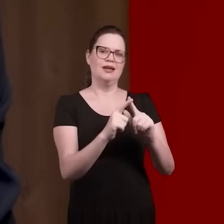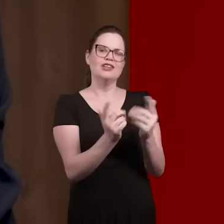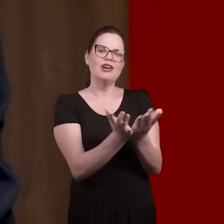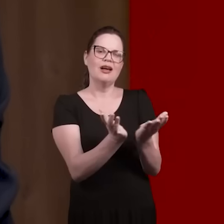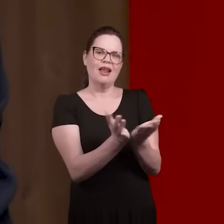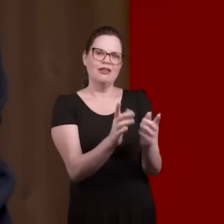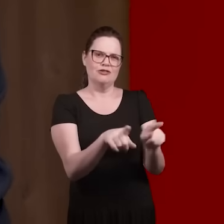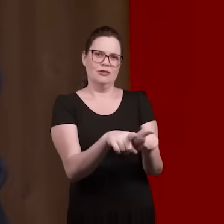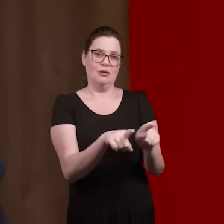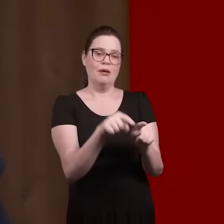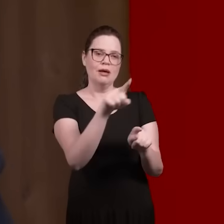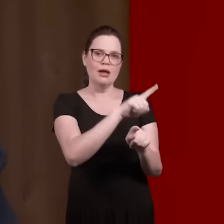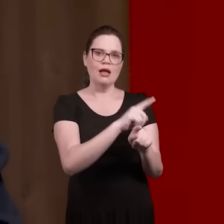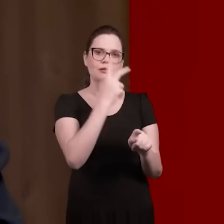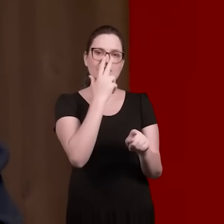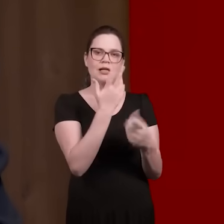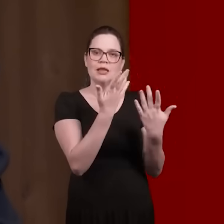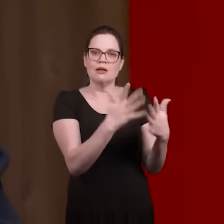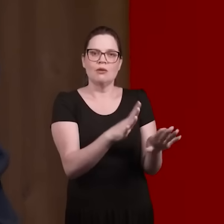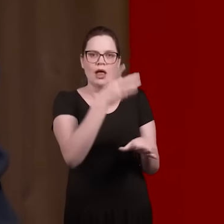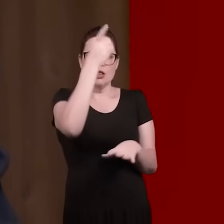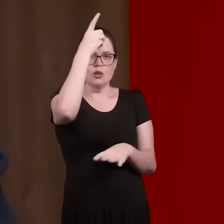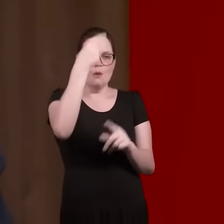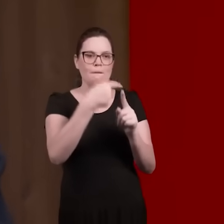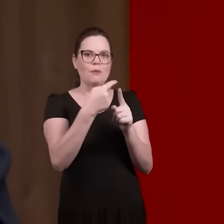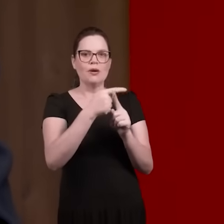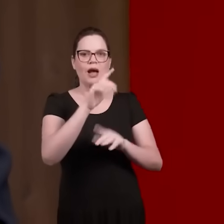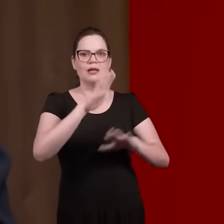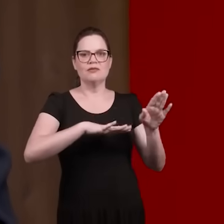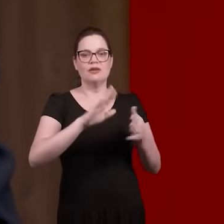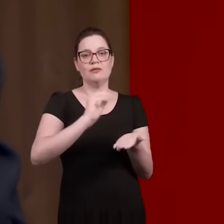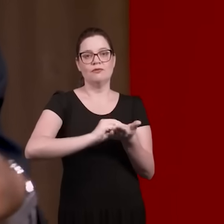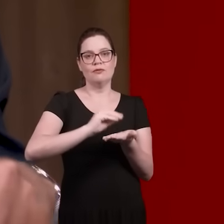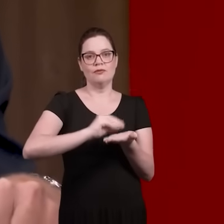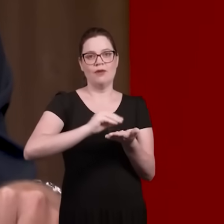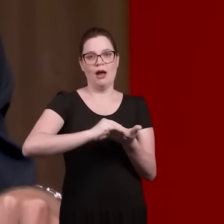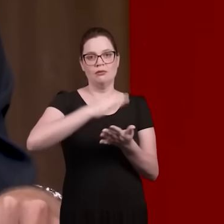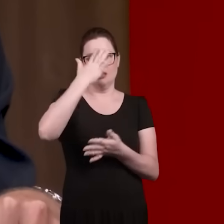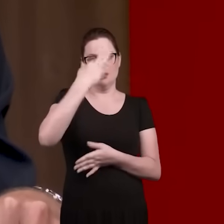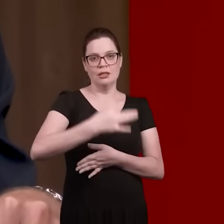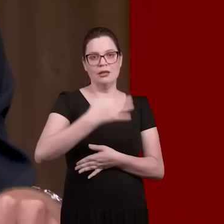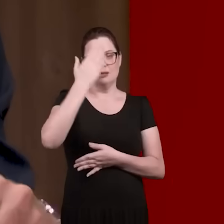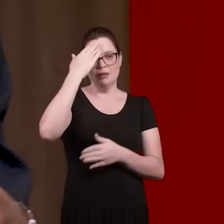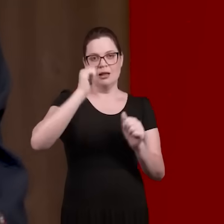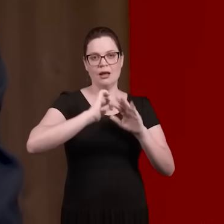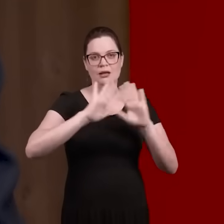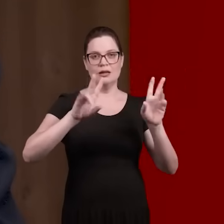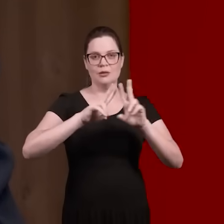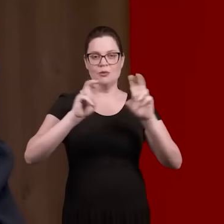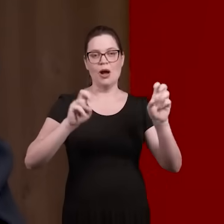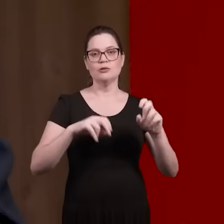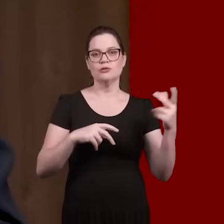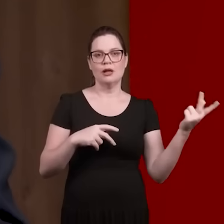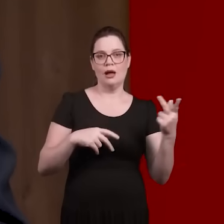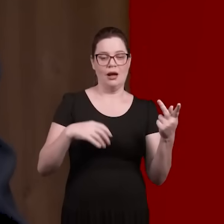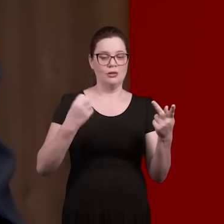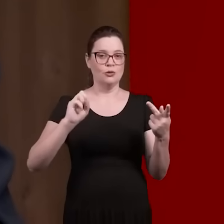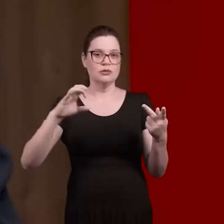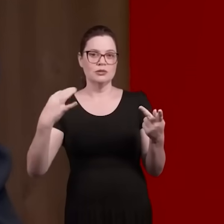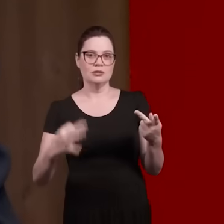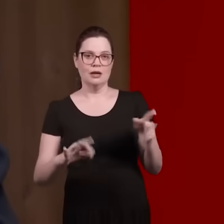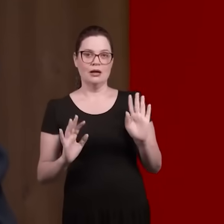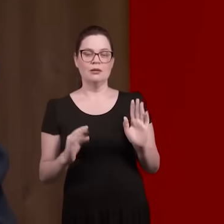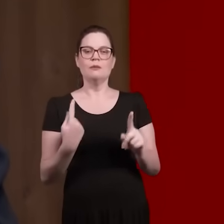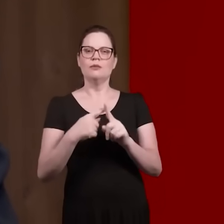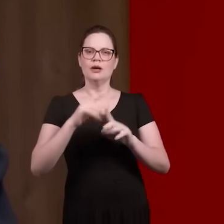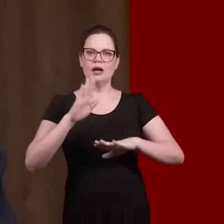evangélicos se fecharam muito para os dons, justamente por não entender o valor deste dom. Havia ali manifestações, a experiência